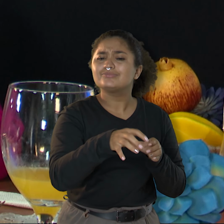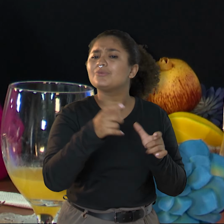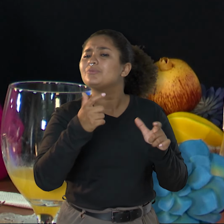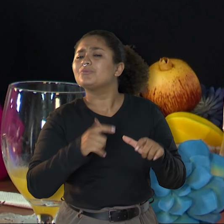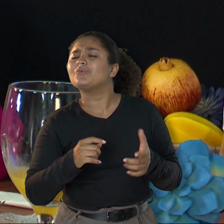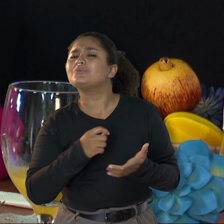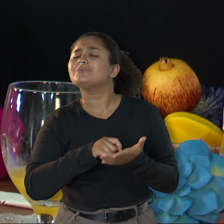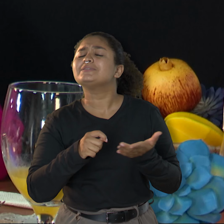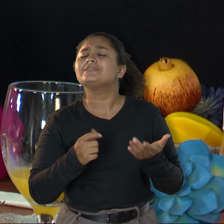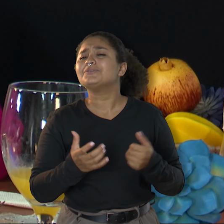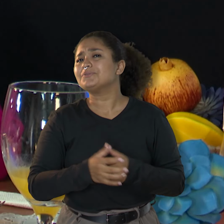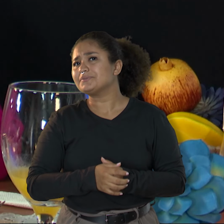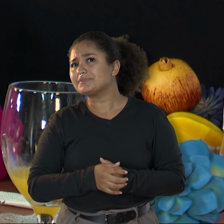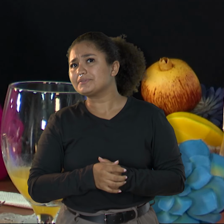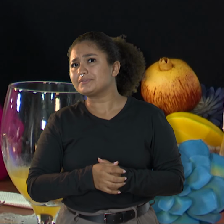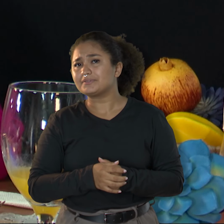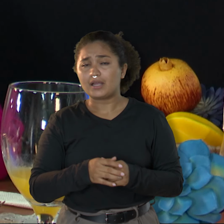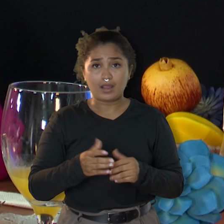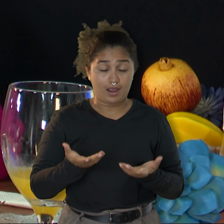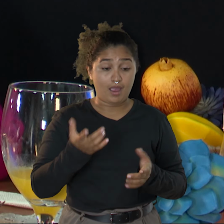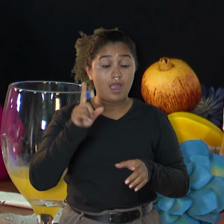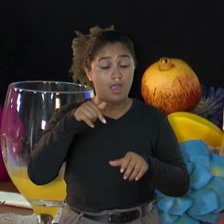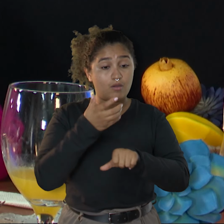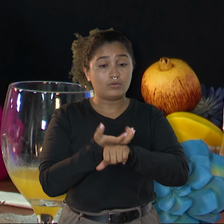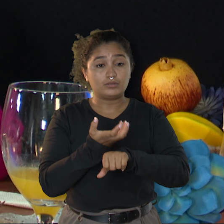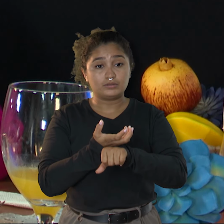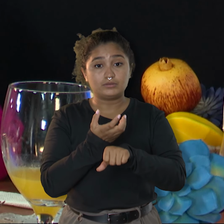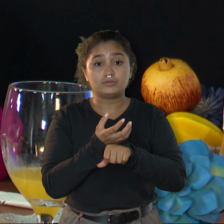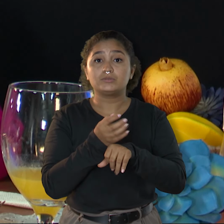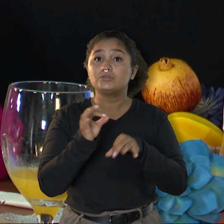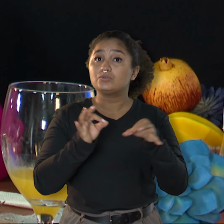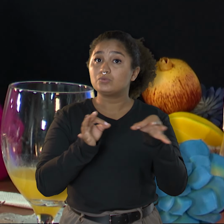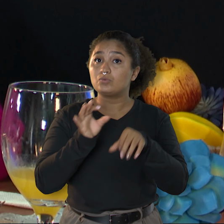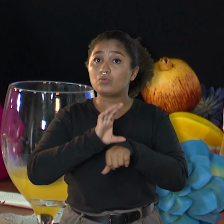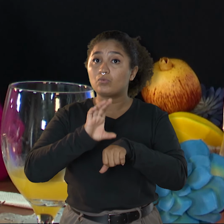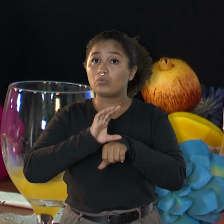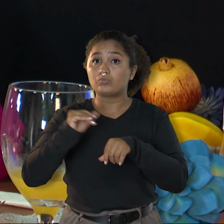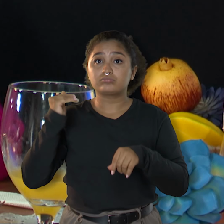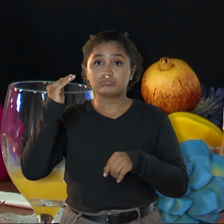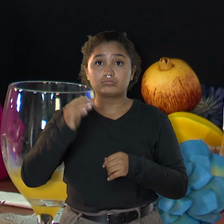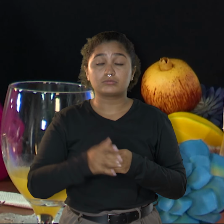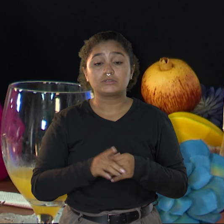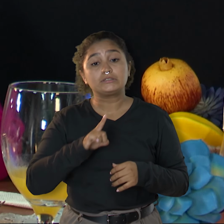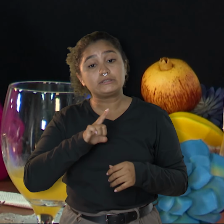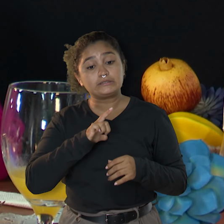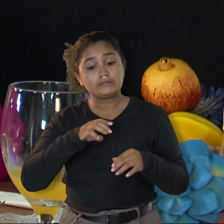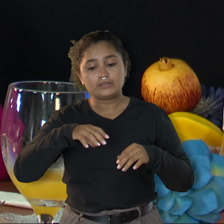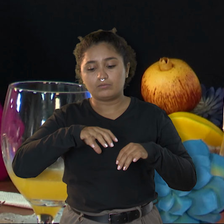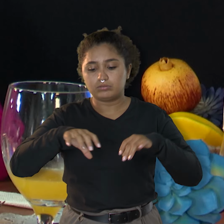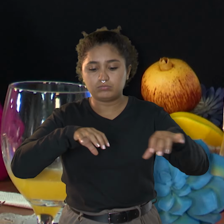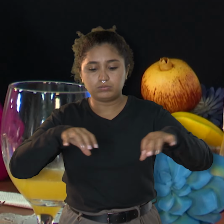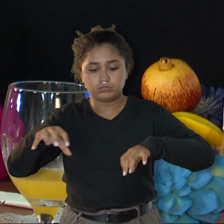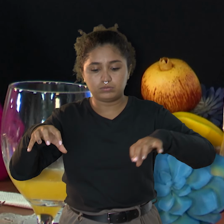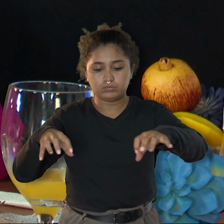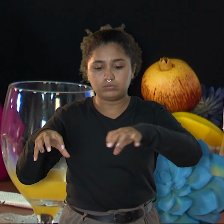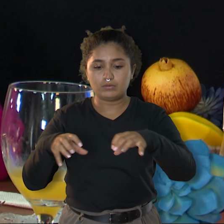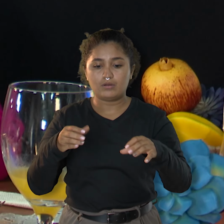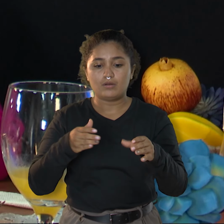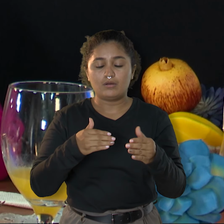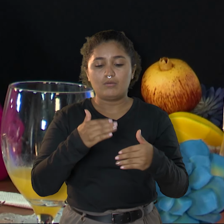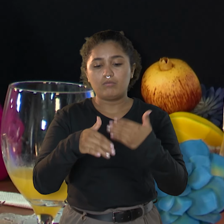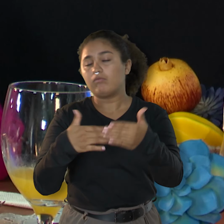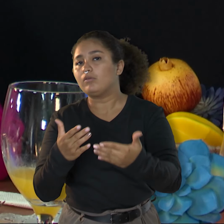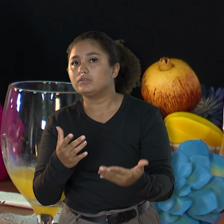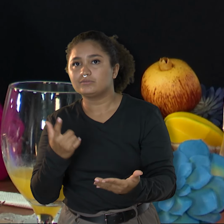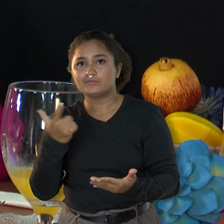que está escrito isso? Isso é uma matéria dentro do curso de administração, isso é uma área importante. Se você tem setores mal distribuídos e os fluxos dentro, o processo